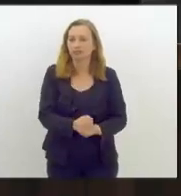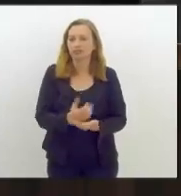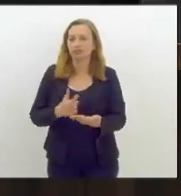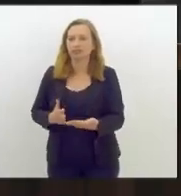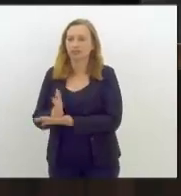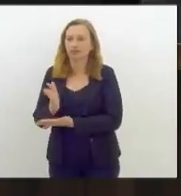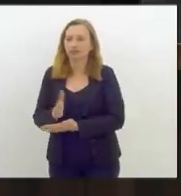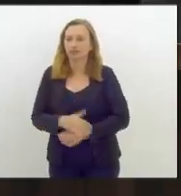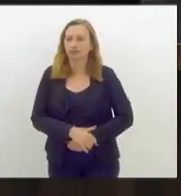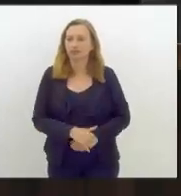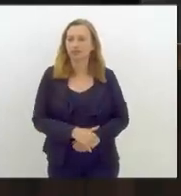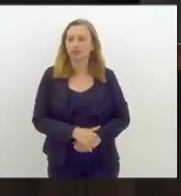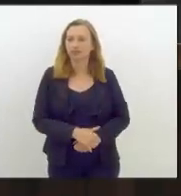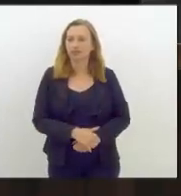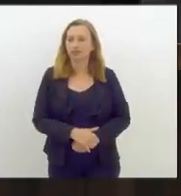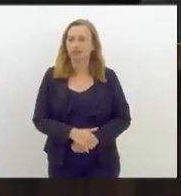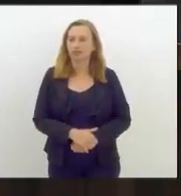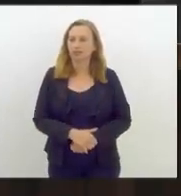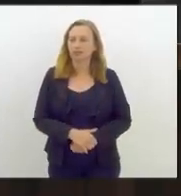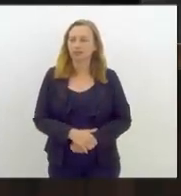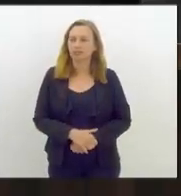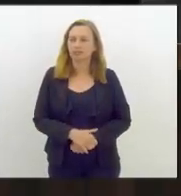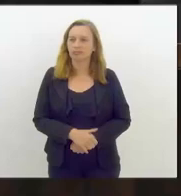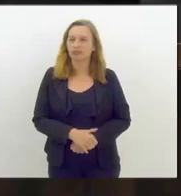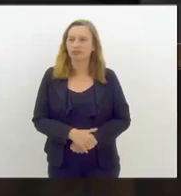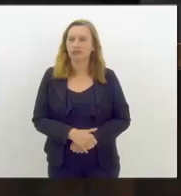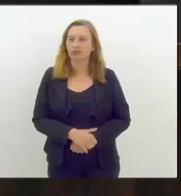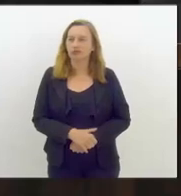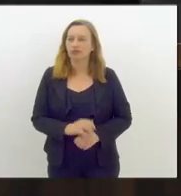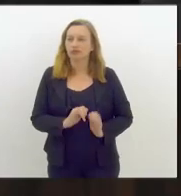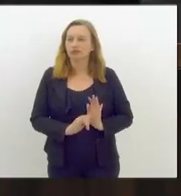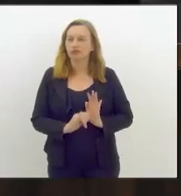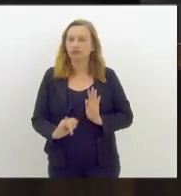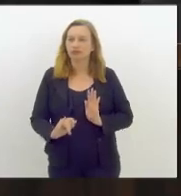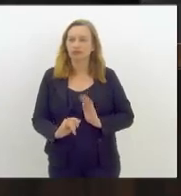estão, aprovado. Vai a redação